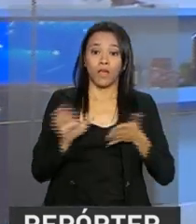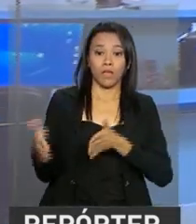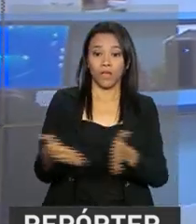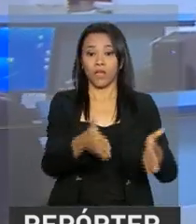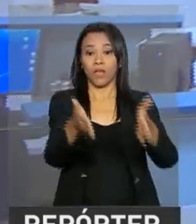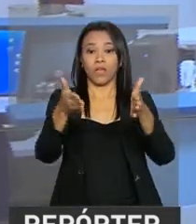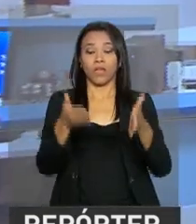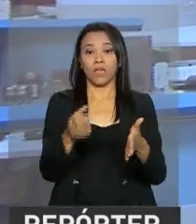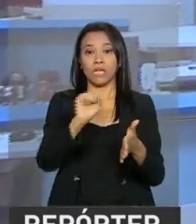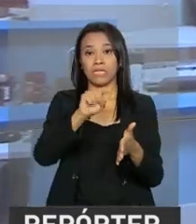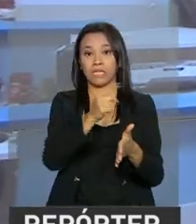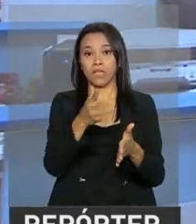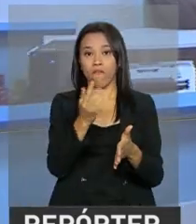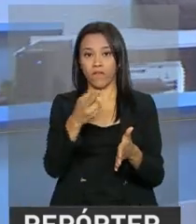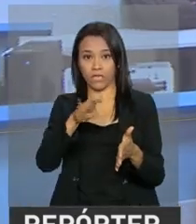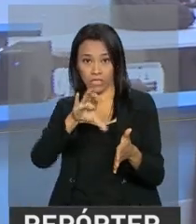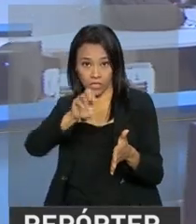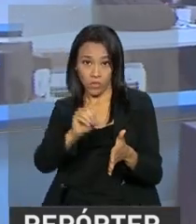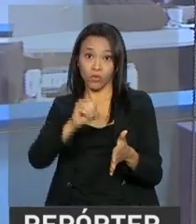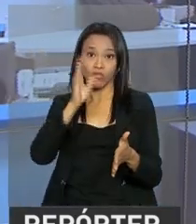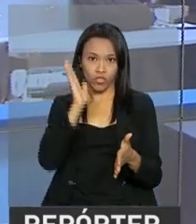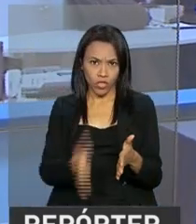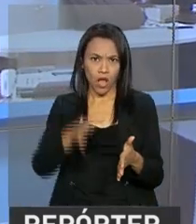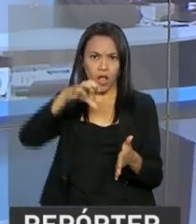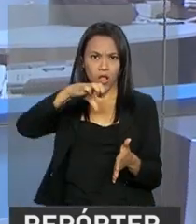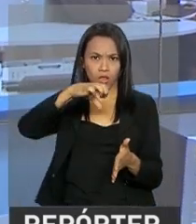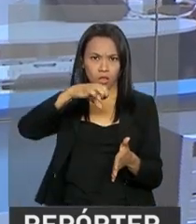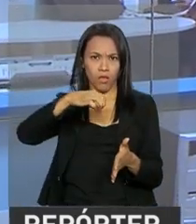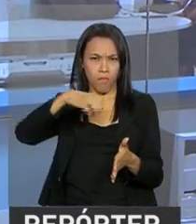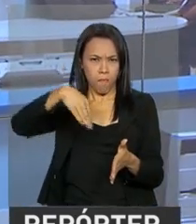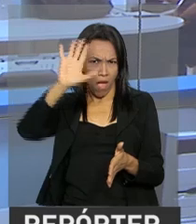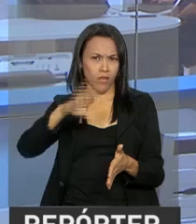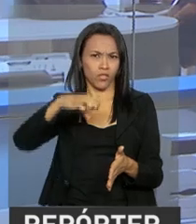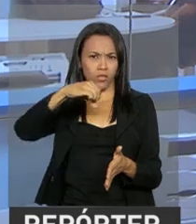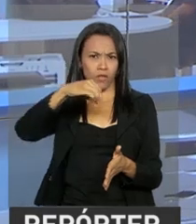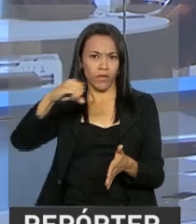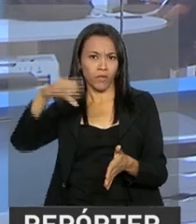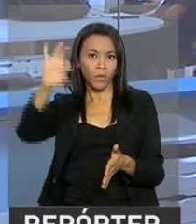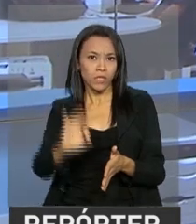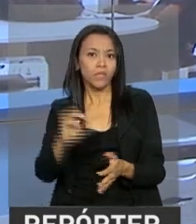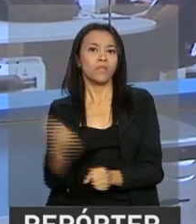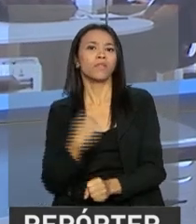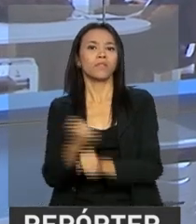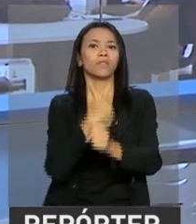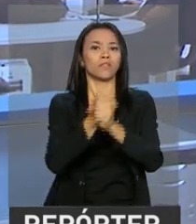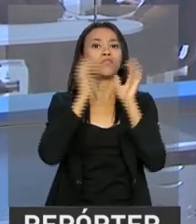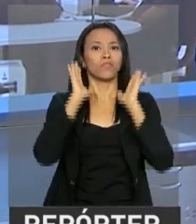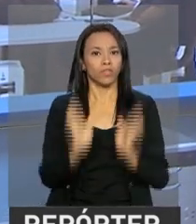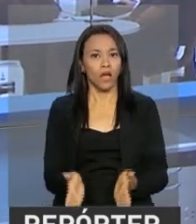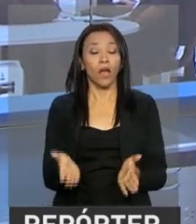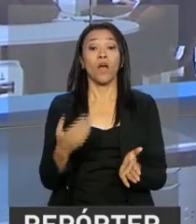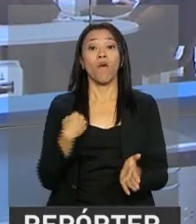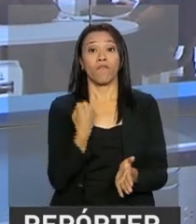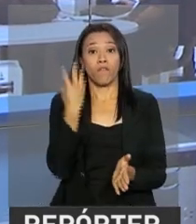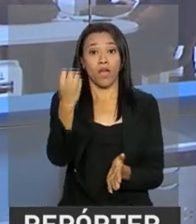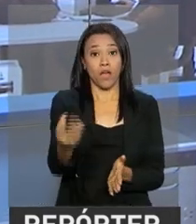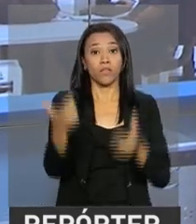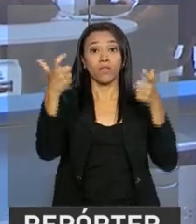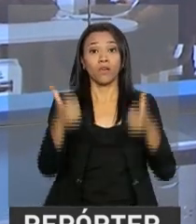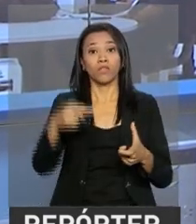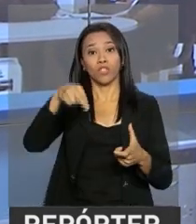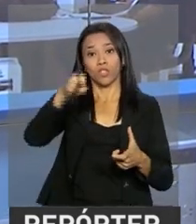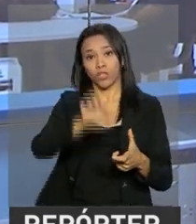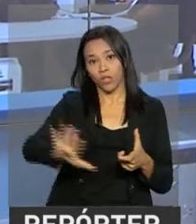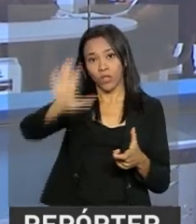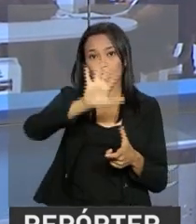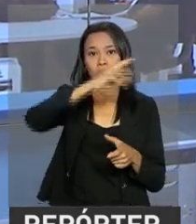Rio São Francisco está com mais de 90% das obras executadas. Durante viagem ao Nordeste, na sexta-feira, o presidente